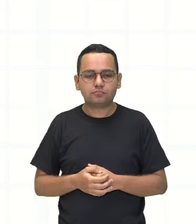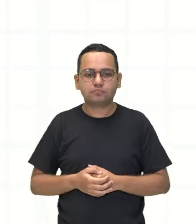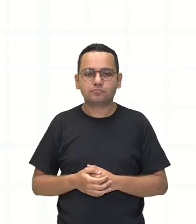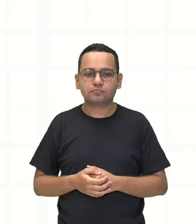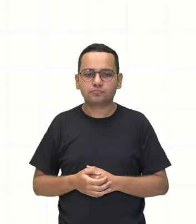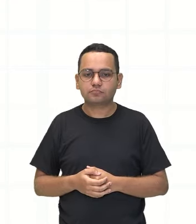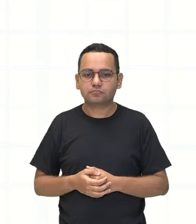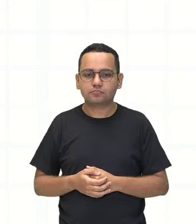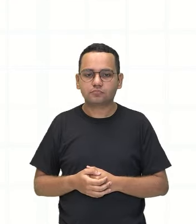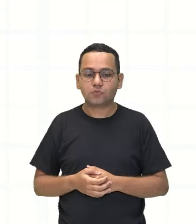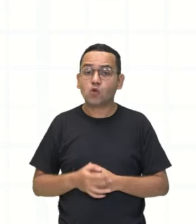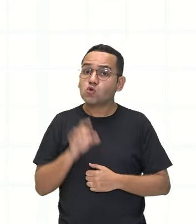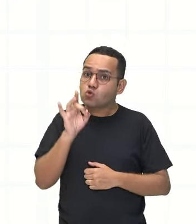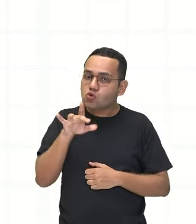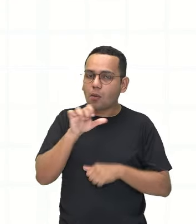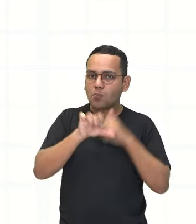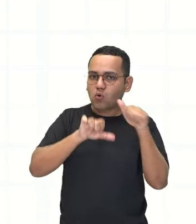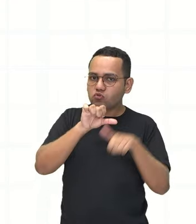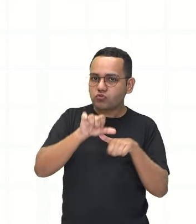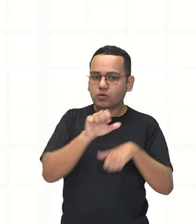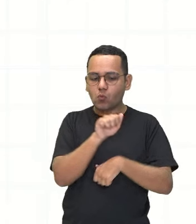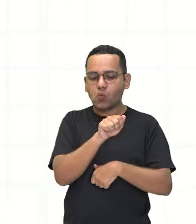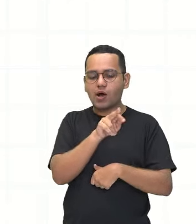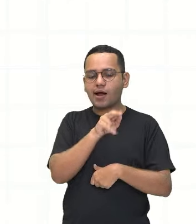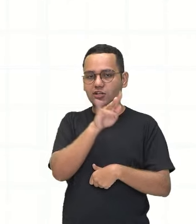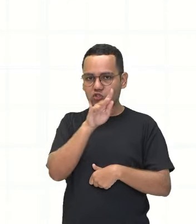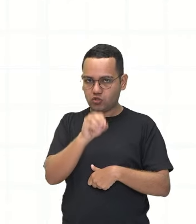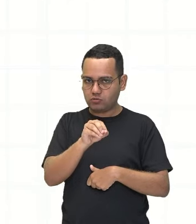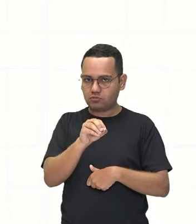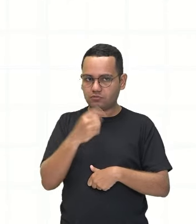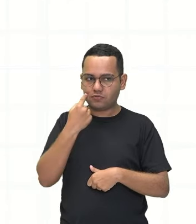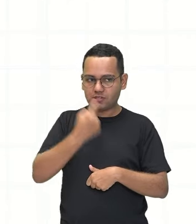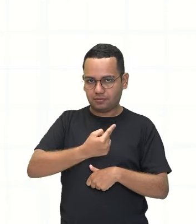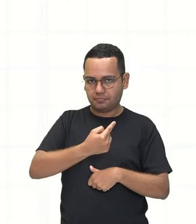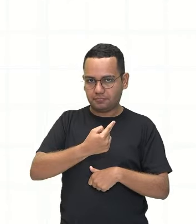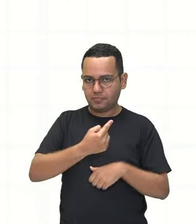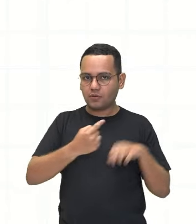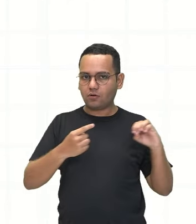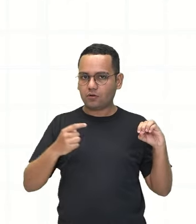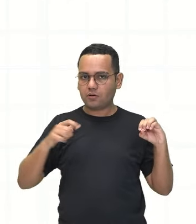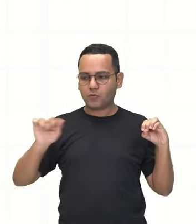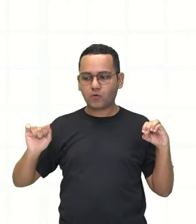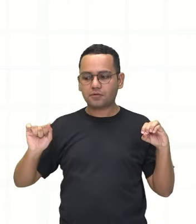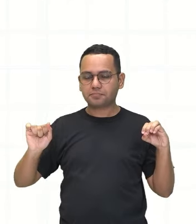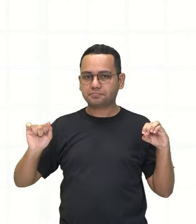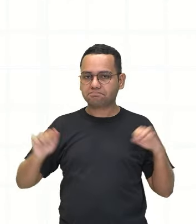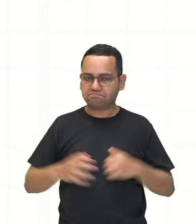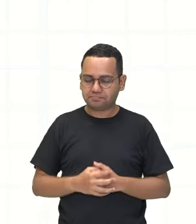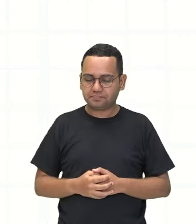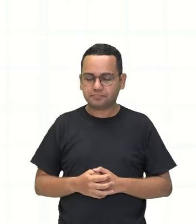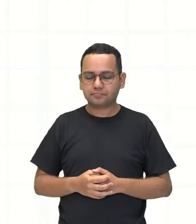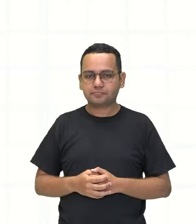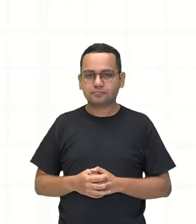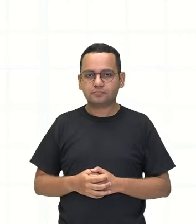mudar. O que muda é apenas o artigo aqui, ó. O artigo o e o artigo